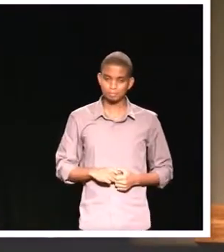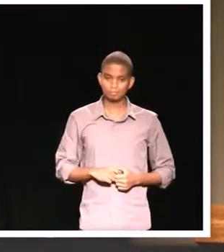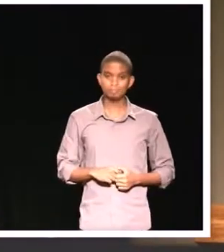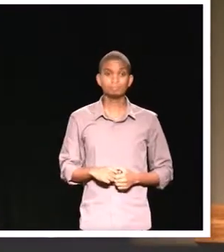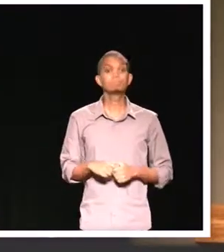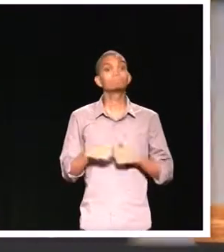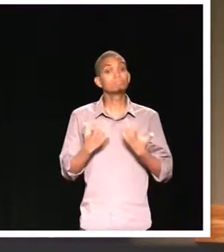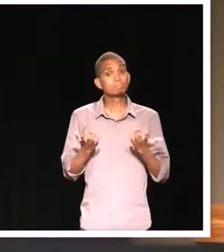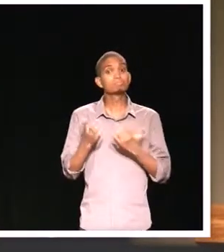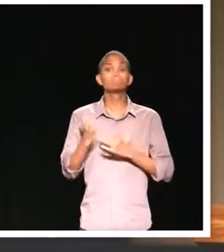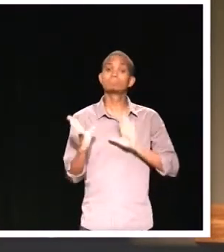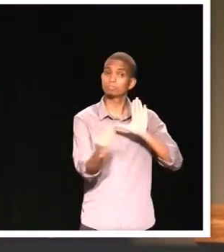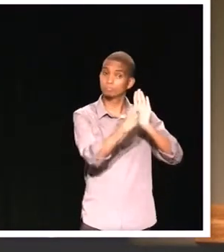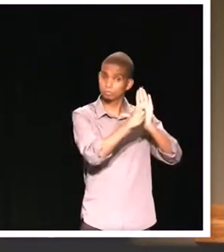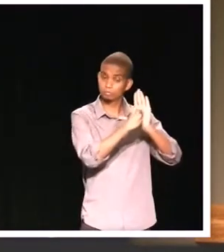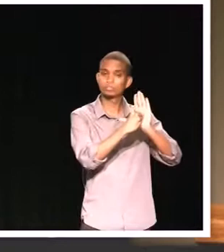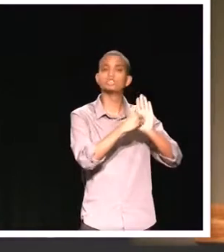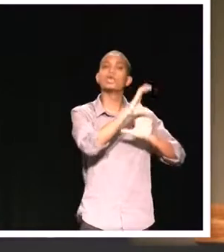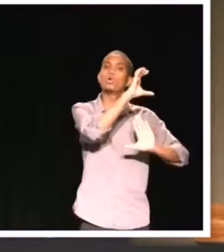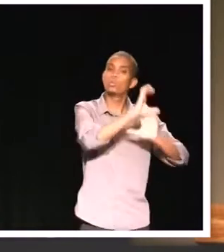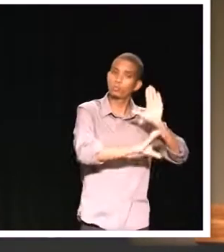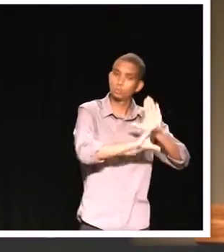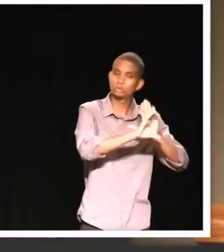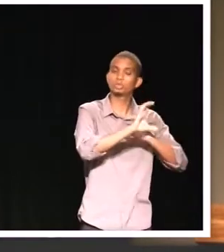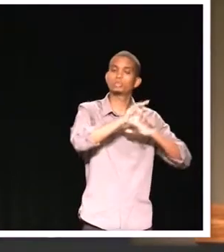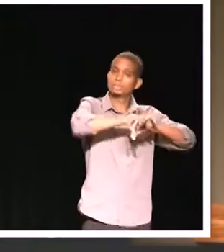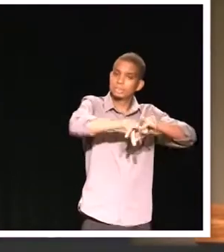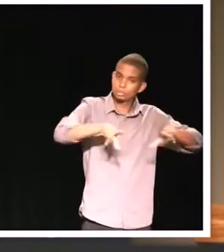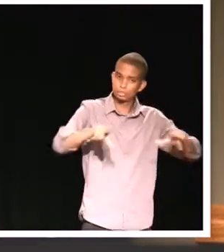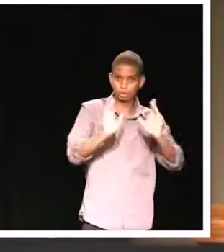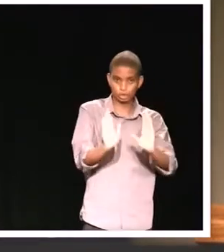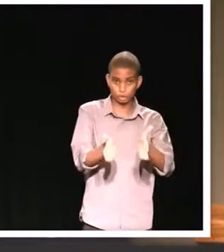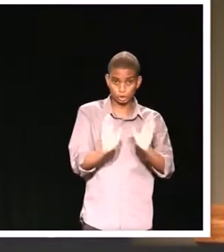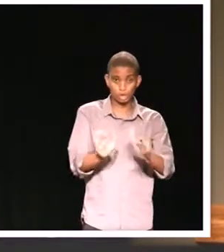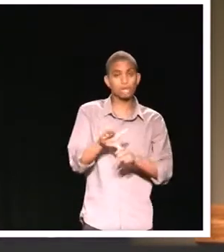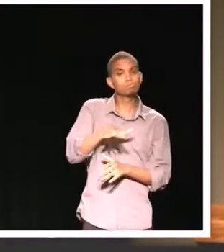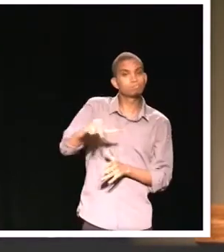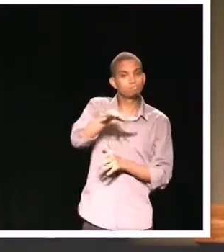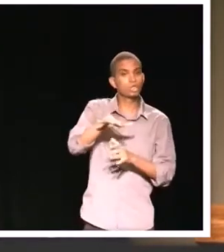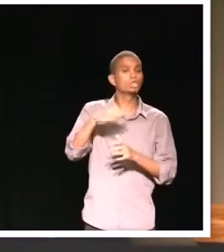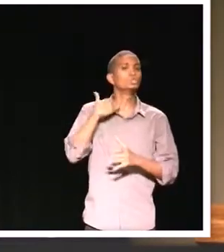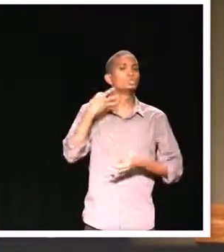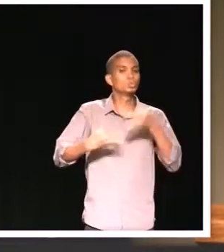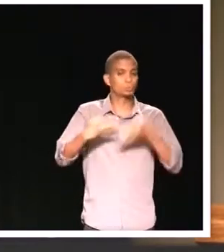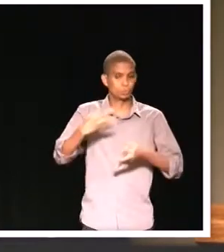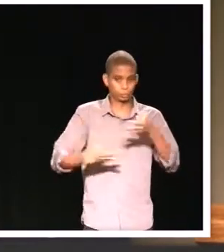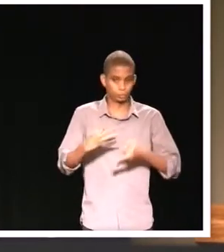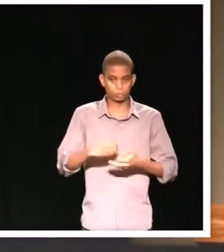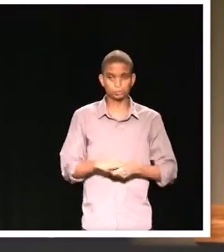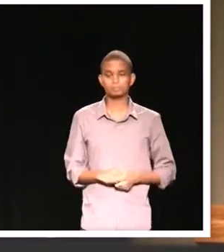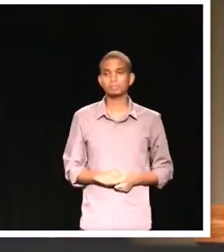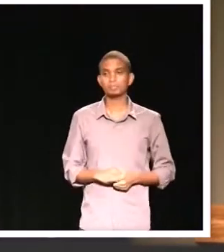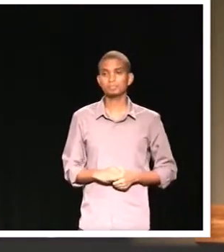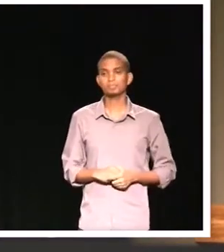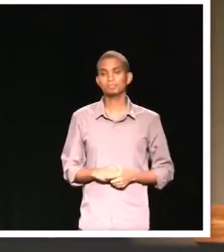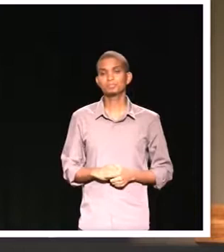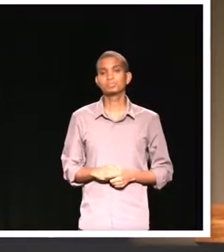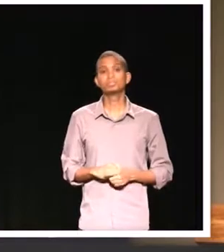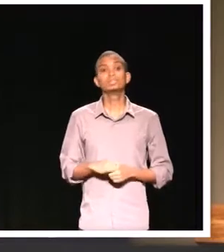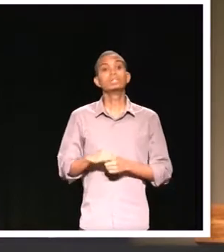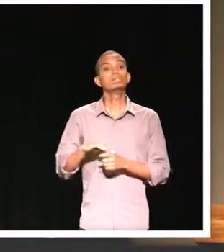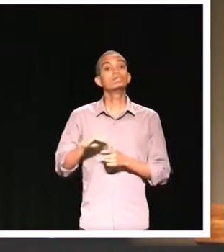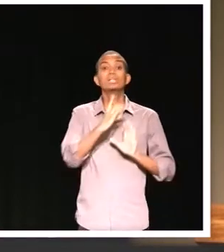e as fixaram nas suas constituições e ordenamento jurídico. A Declaração Universal